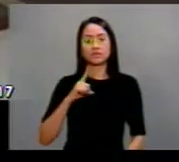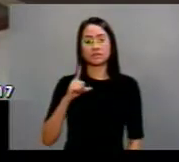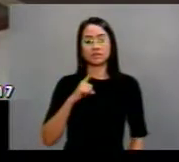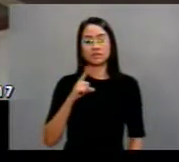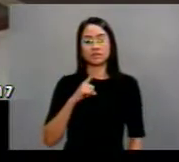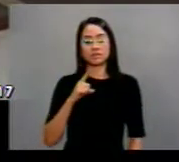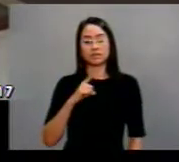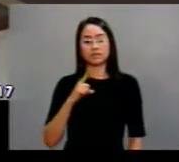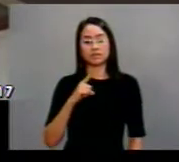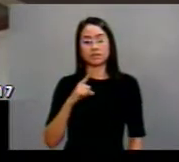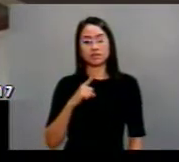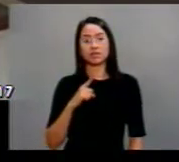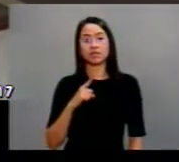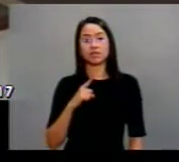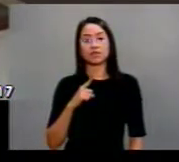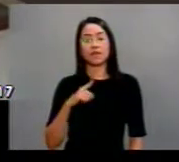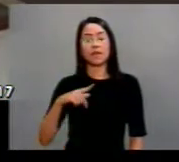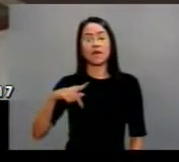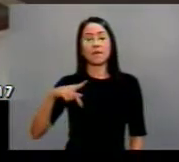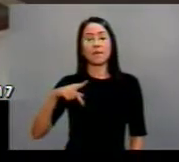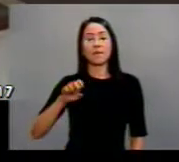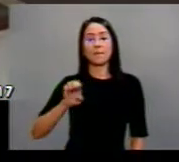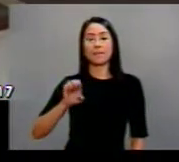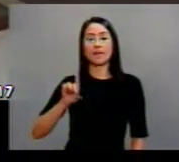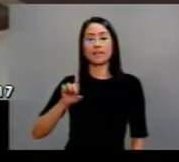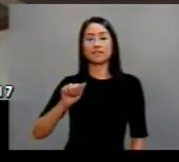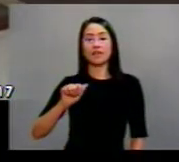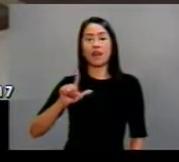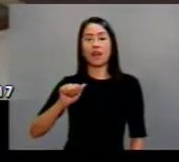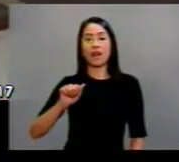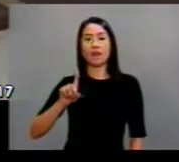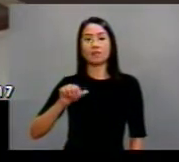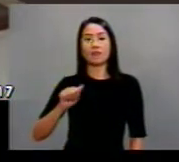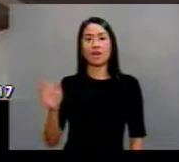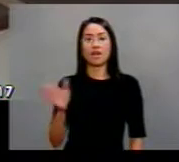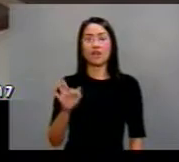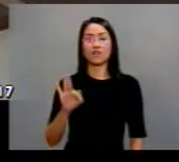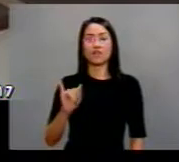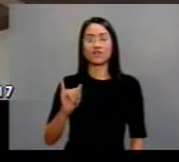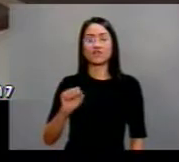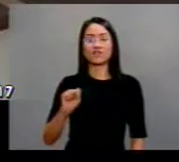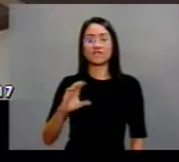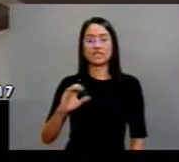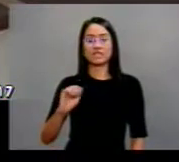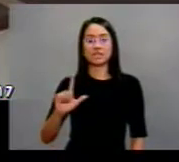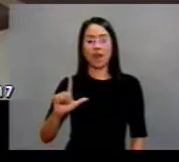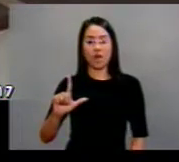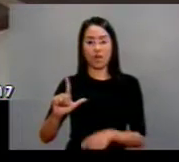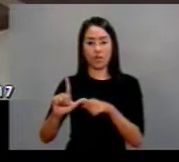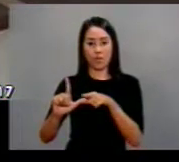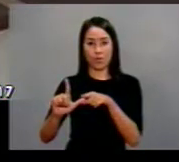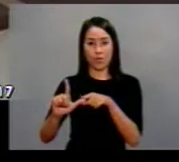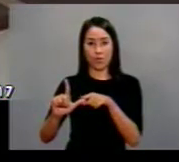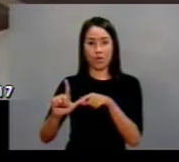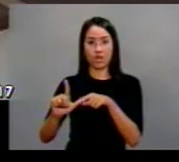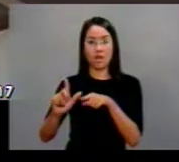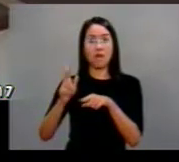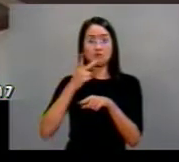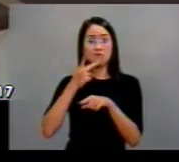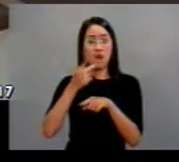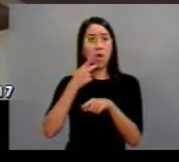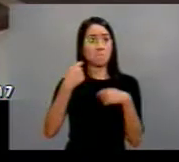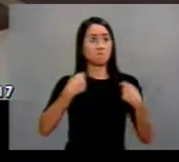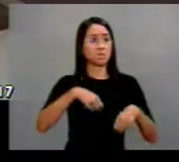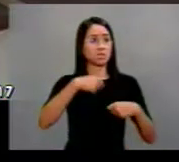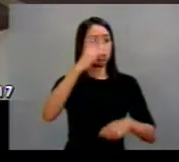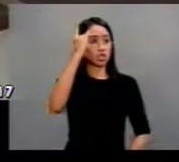as chamadas pedaladas fiscais, crime de responsabilidade. Não era nem crime comum.